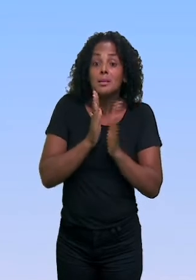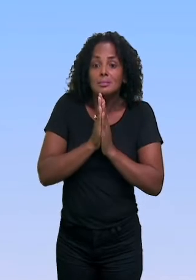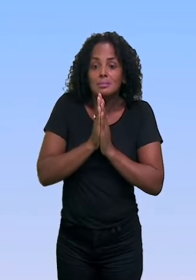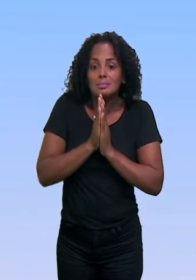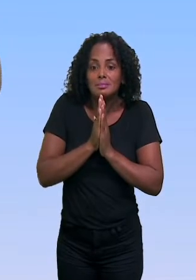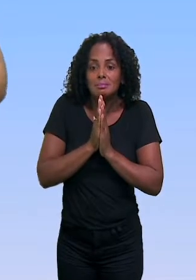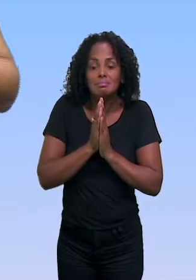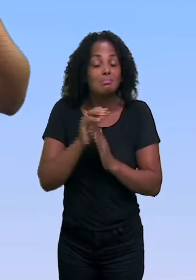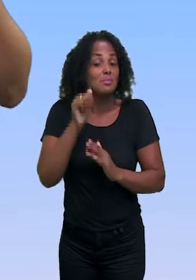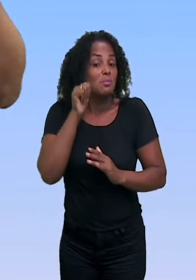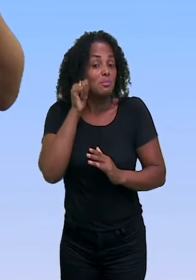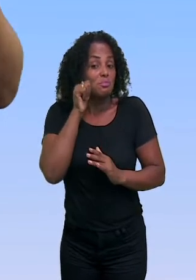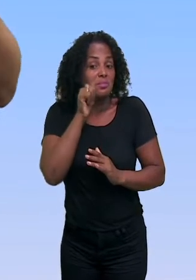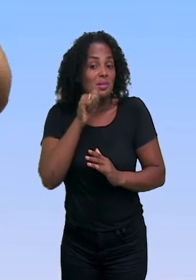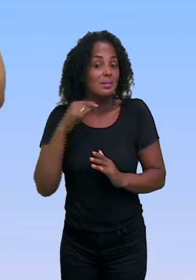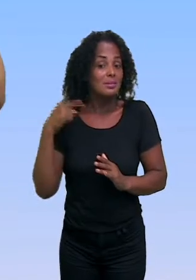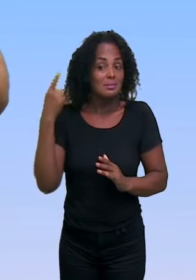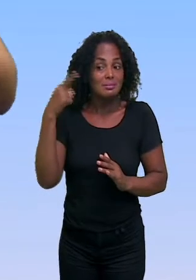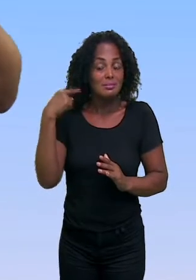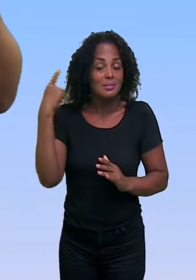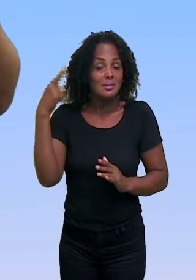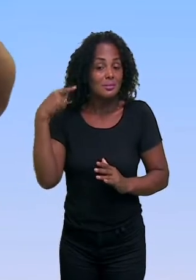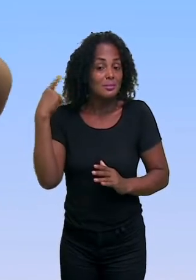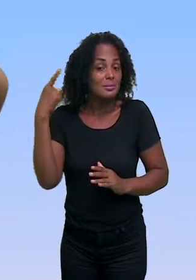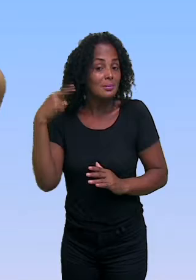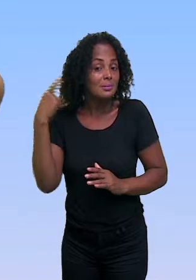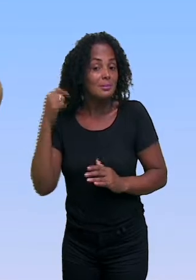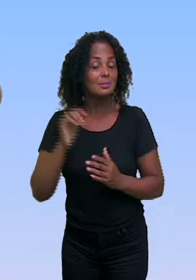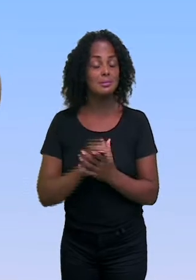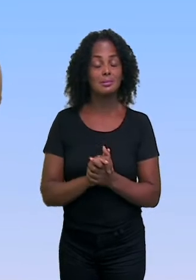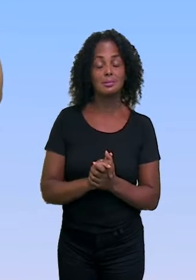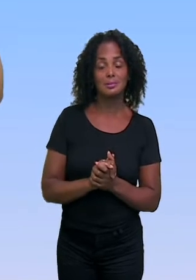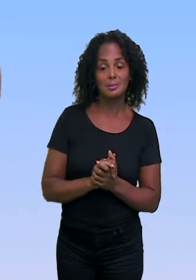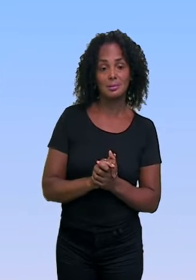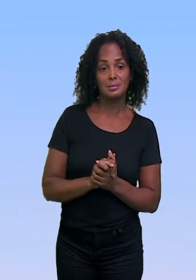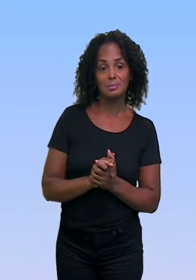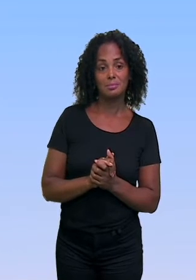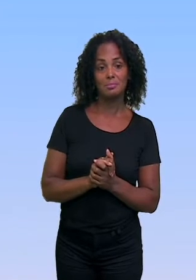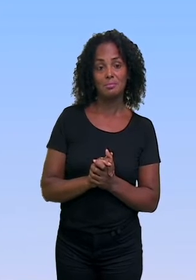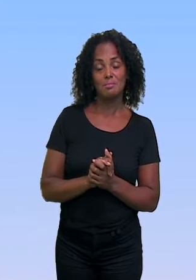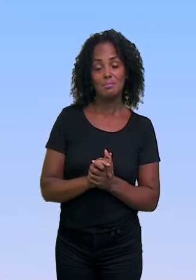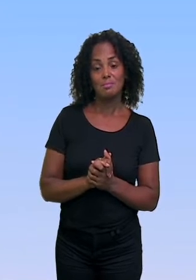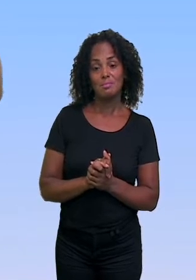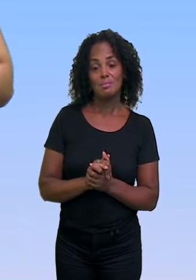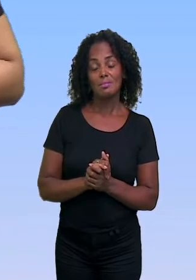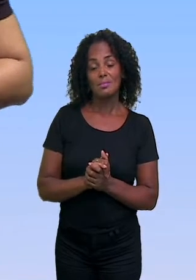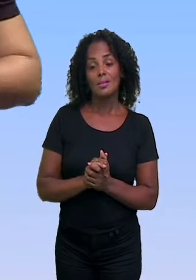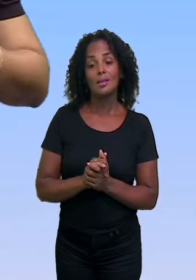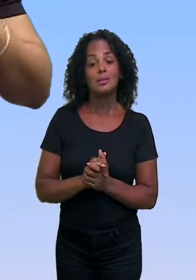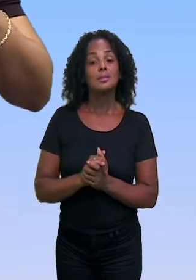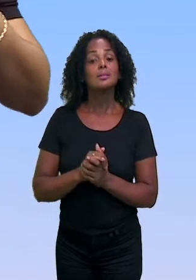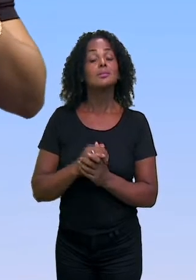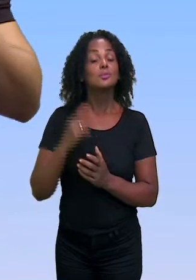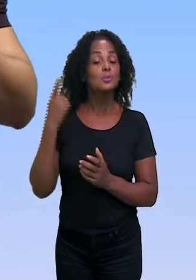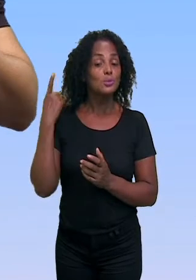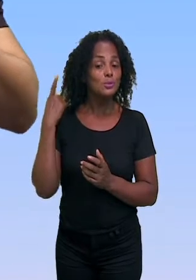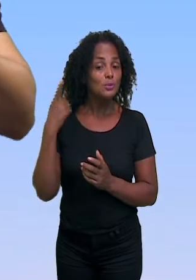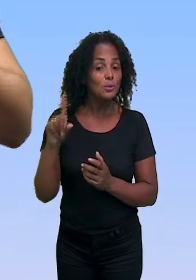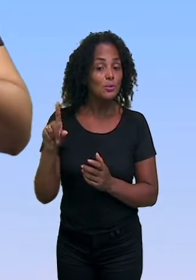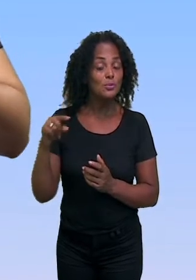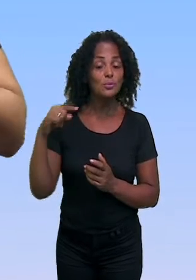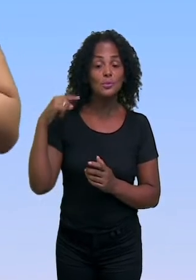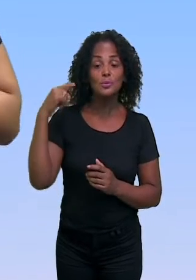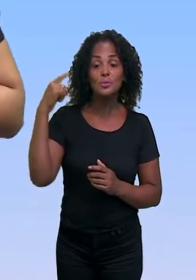advogada então advogada advogado em inglês loyer I